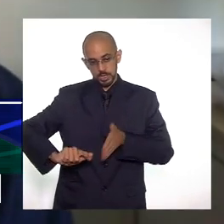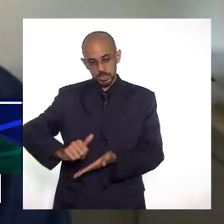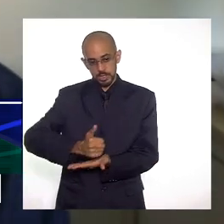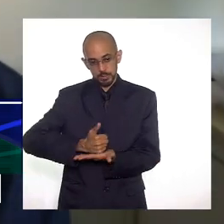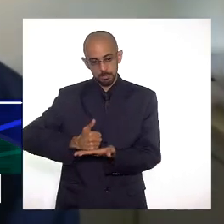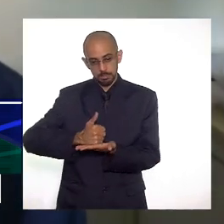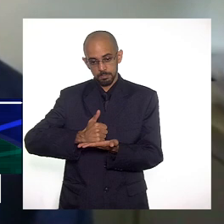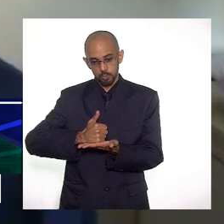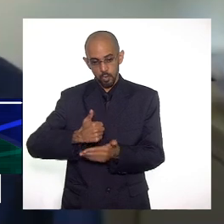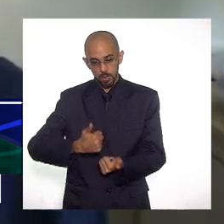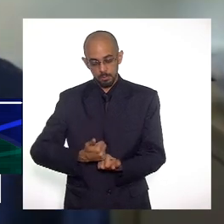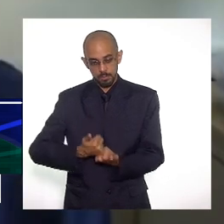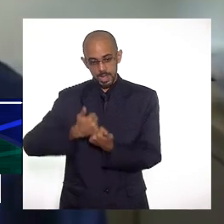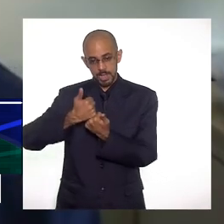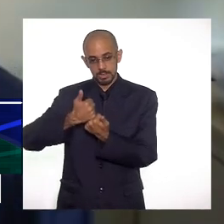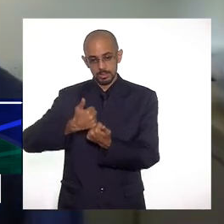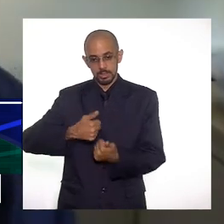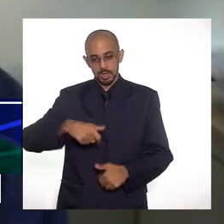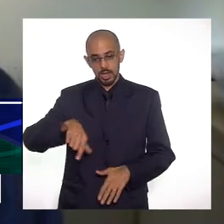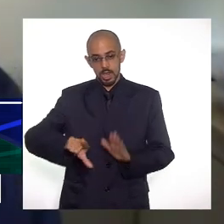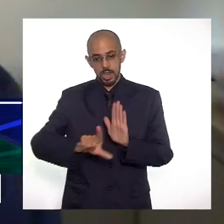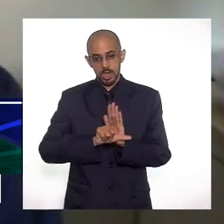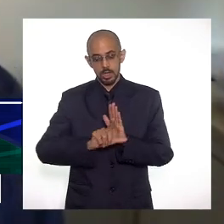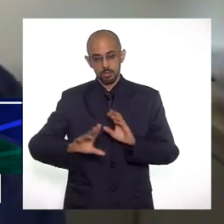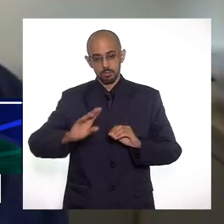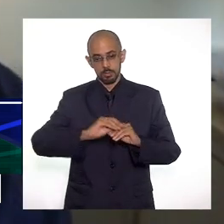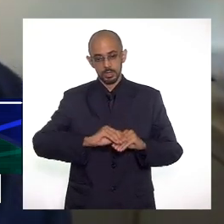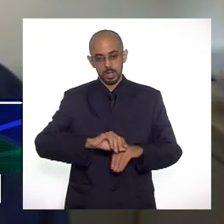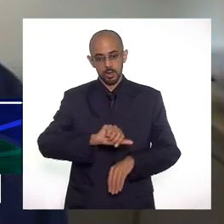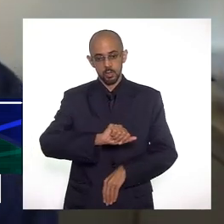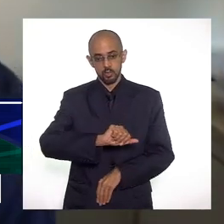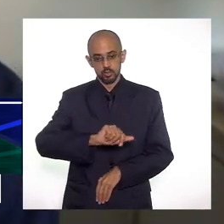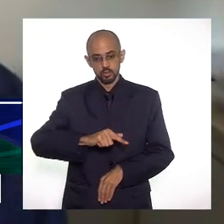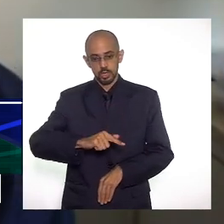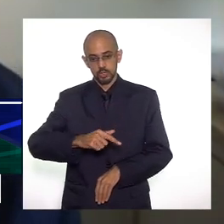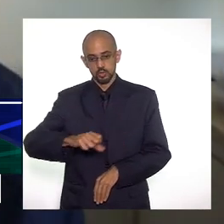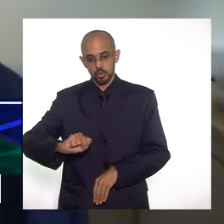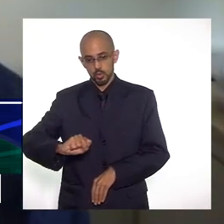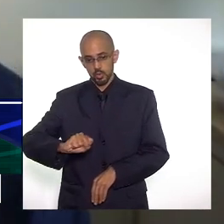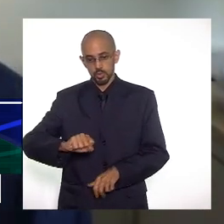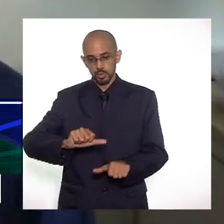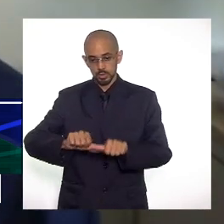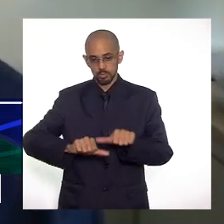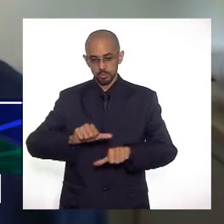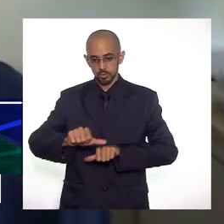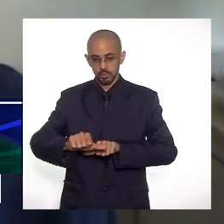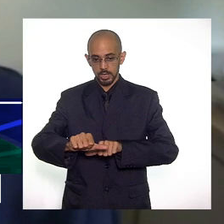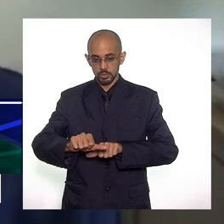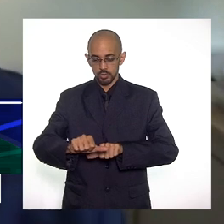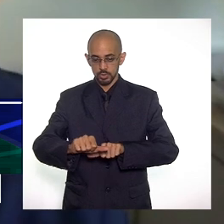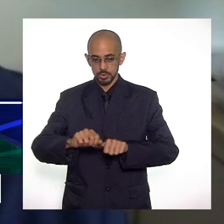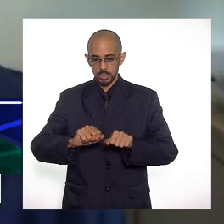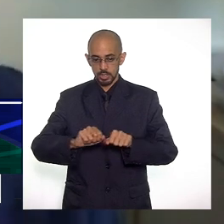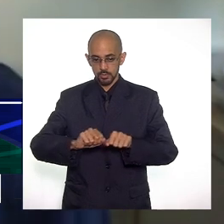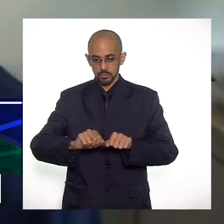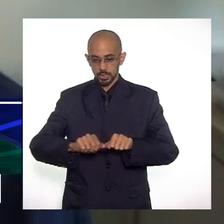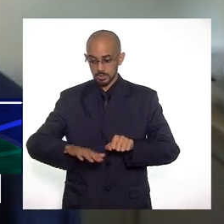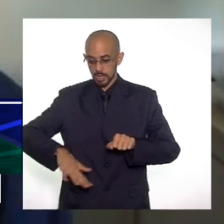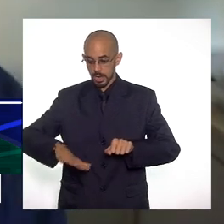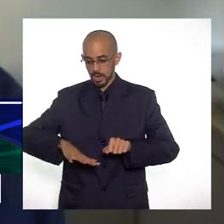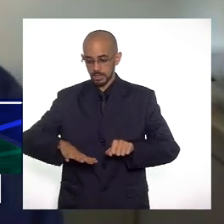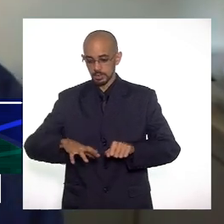Lei Complementar 178, e as modificações que ela promoveu na lei de responsabilidade